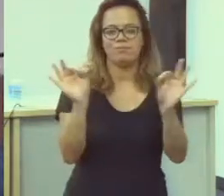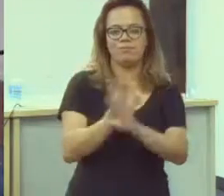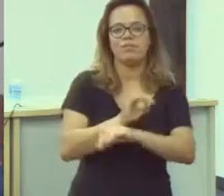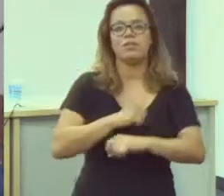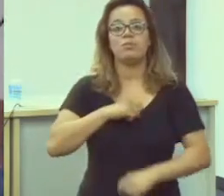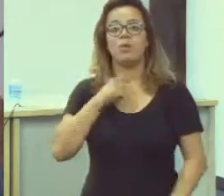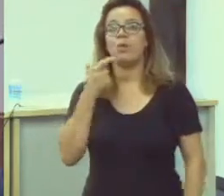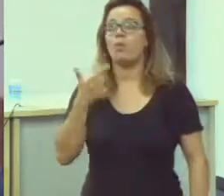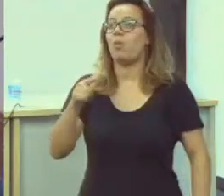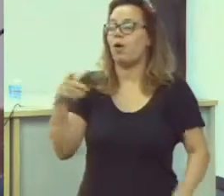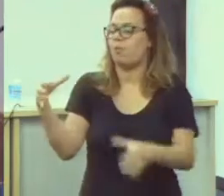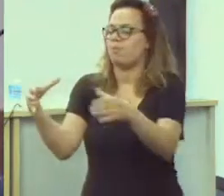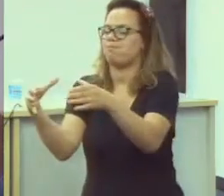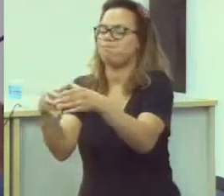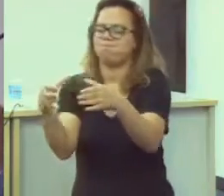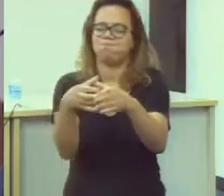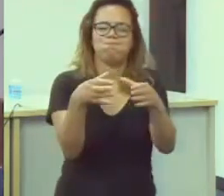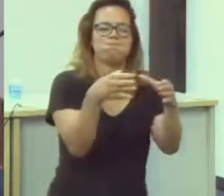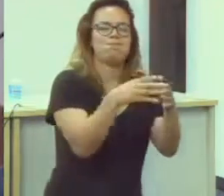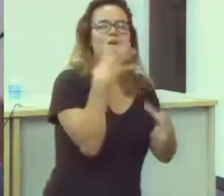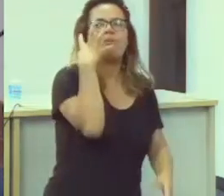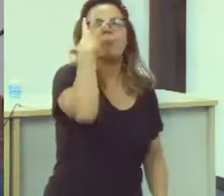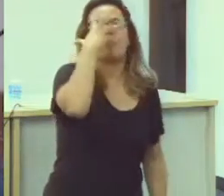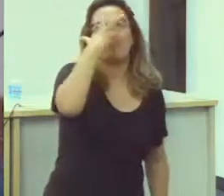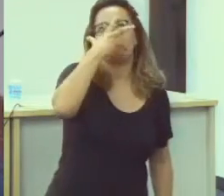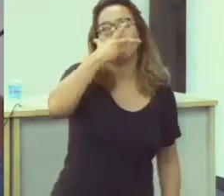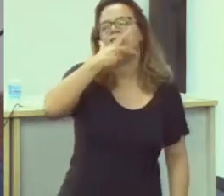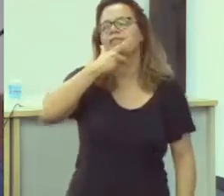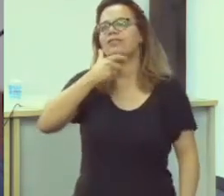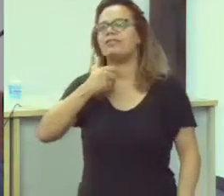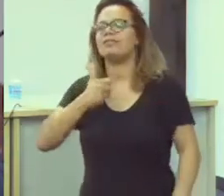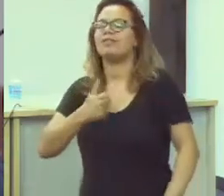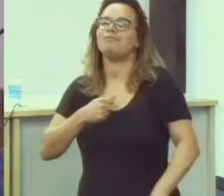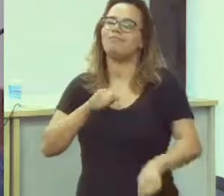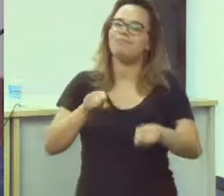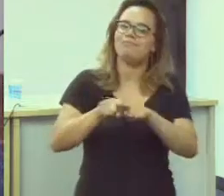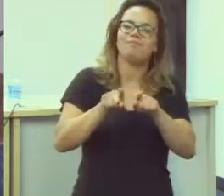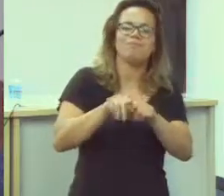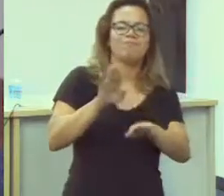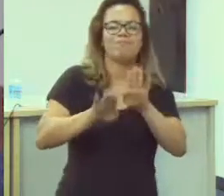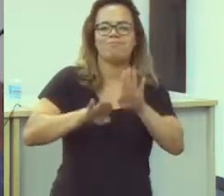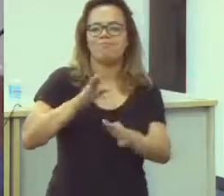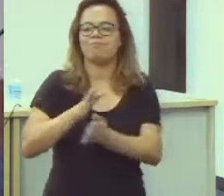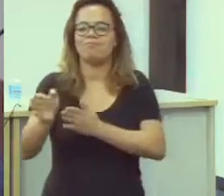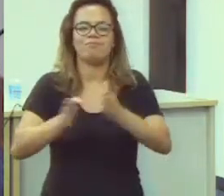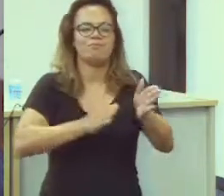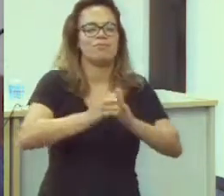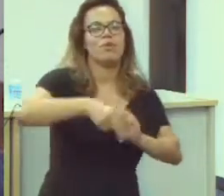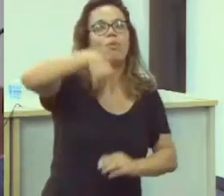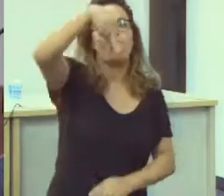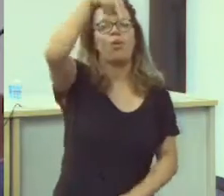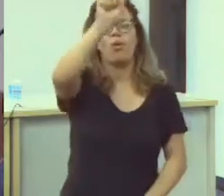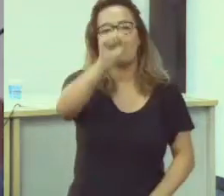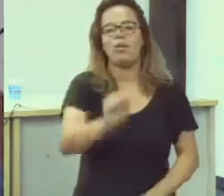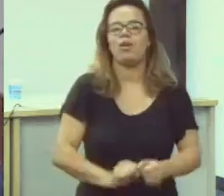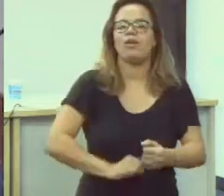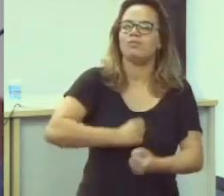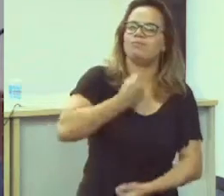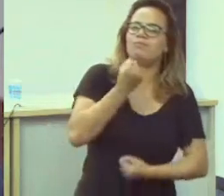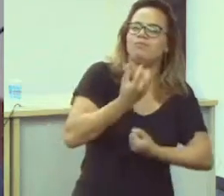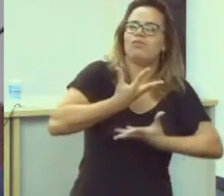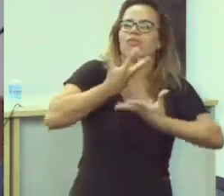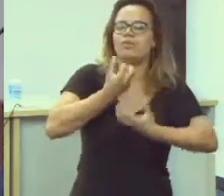Não existe nada mais lindo, mesmo que eu vá de norte a sul. Poesia não tá